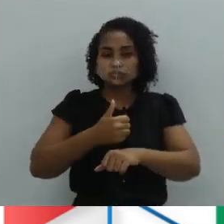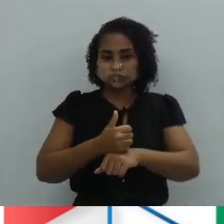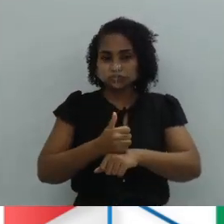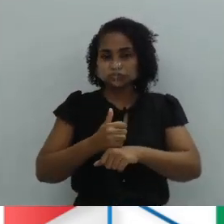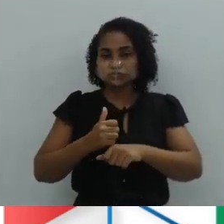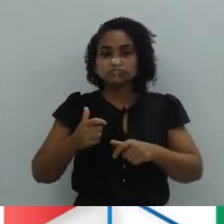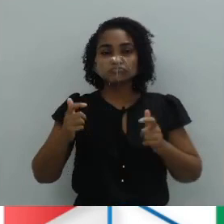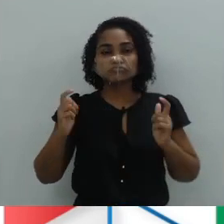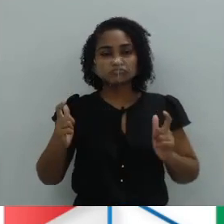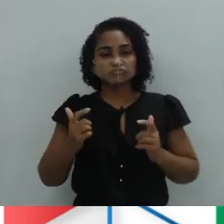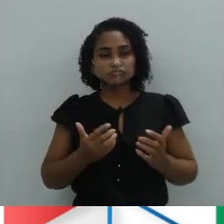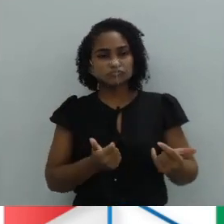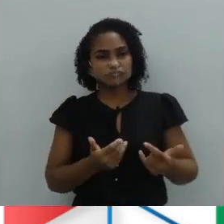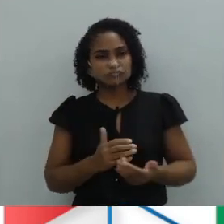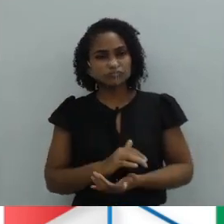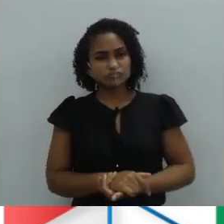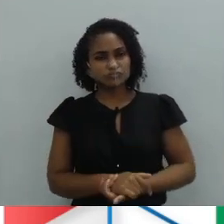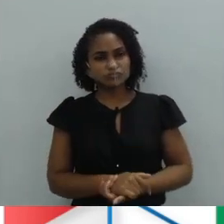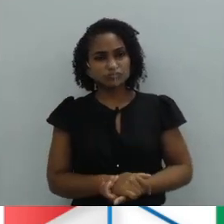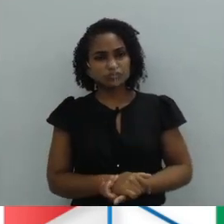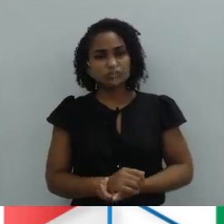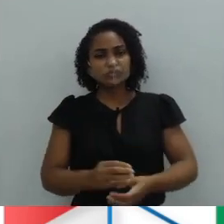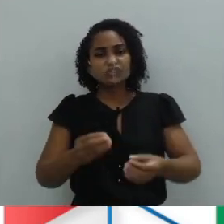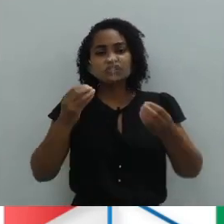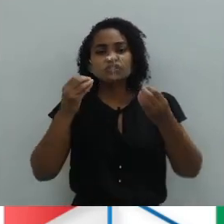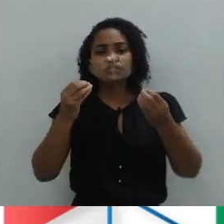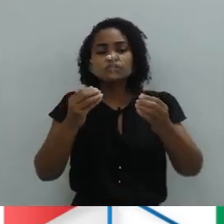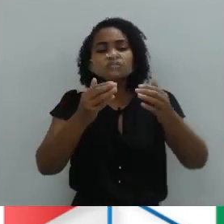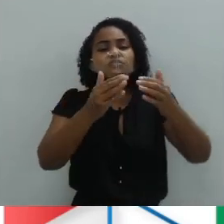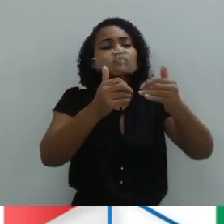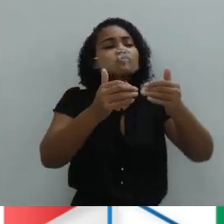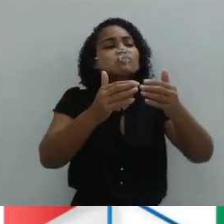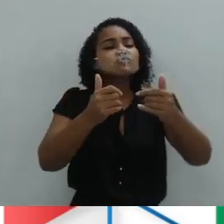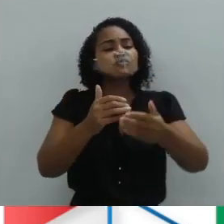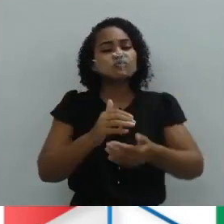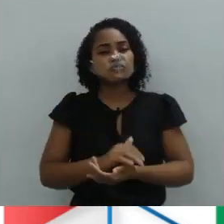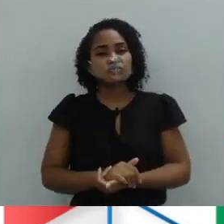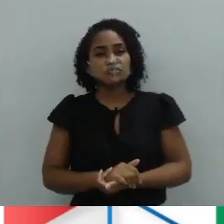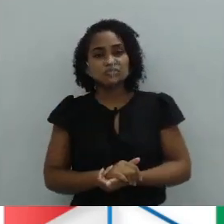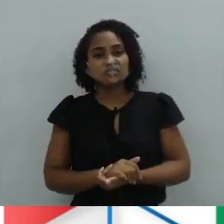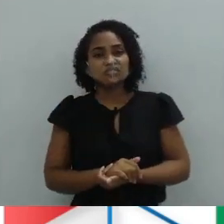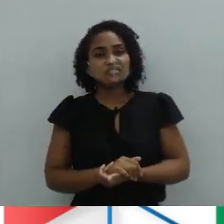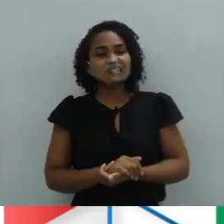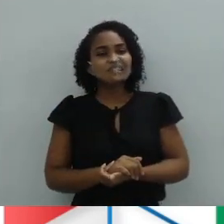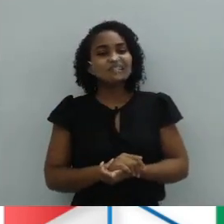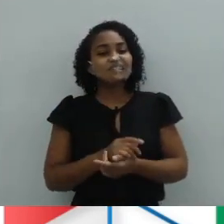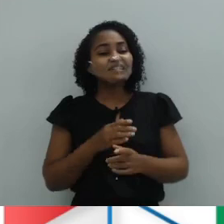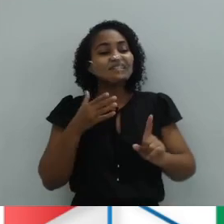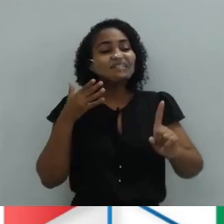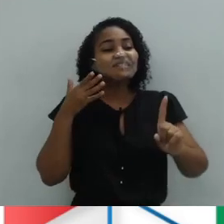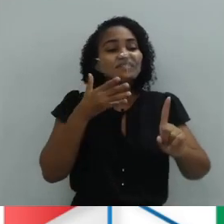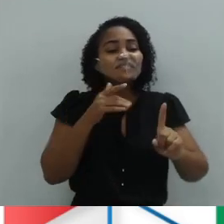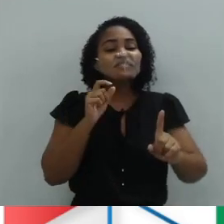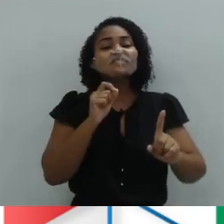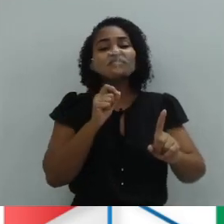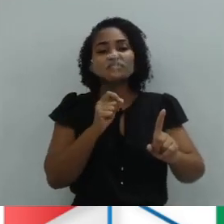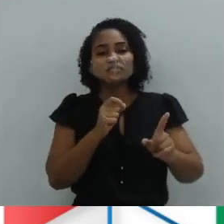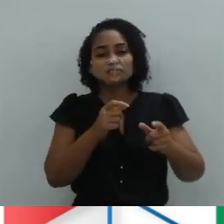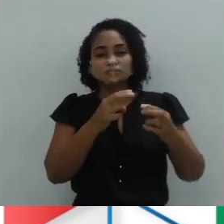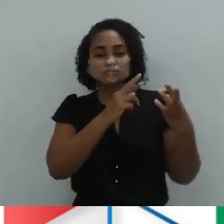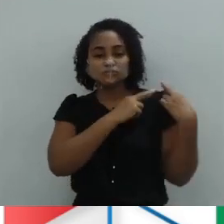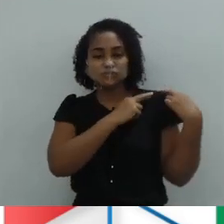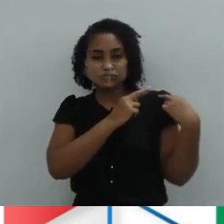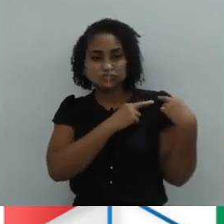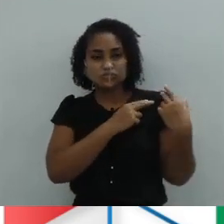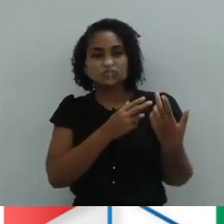é uma afirmação. Então, como devo solicitá-la? A quem devo recorrer? Que tipo